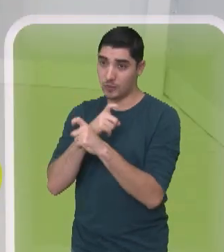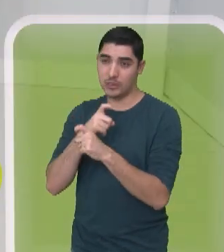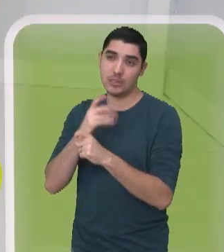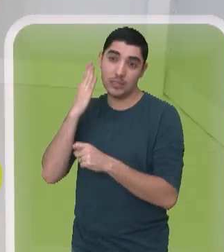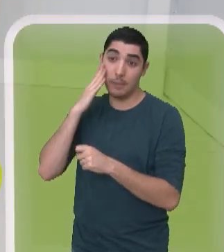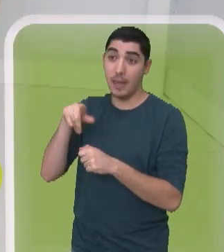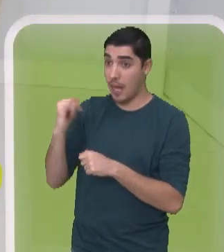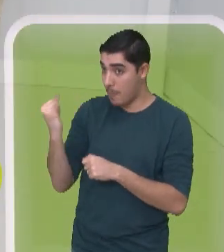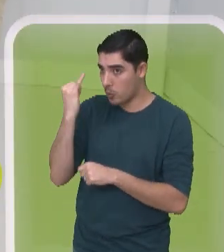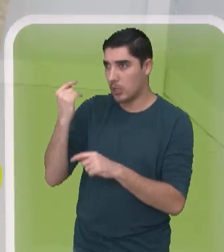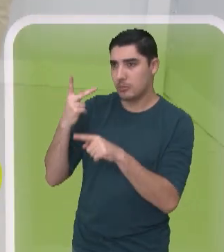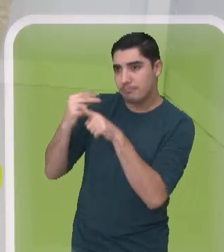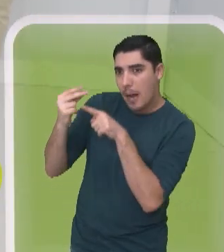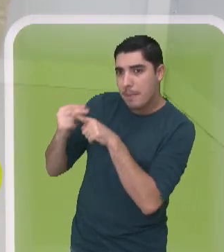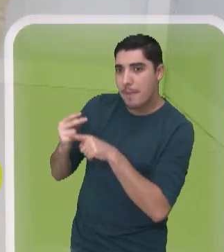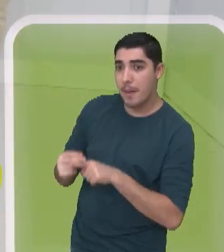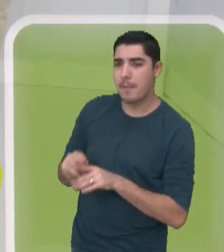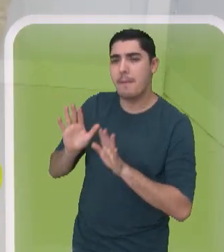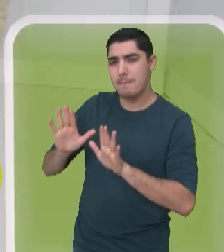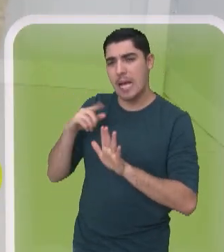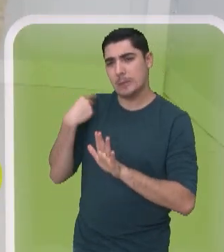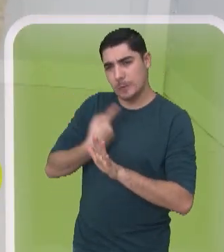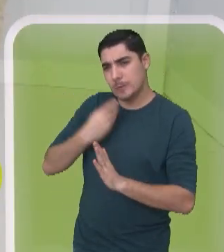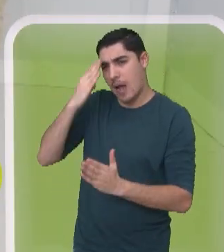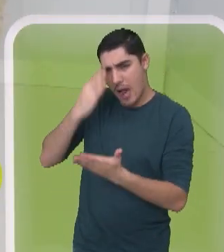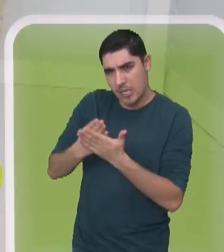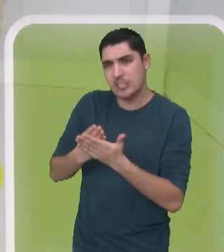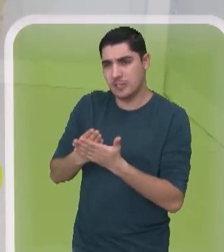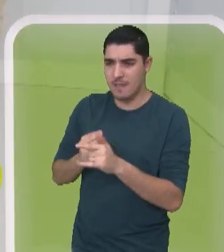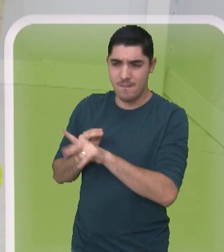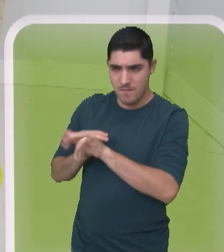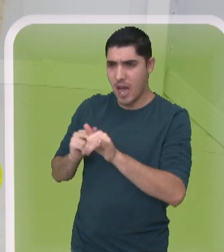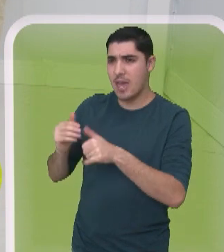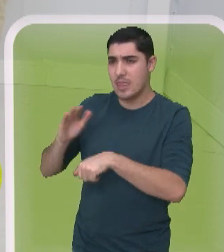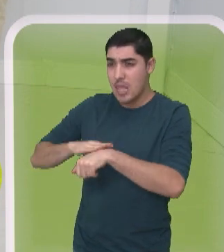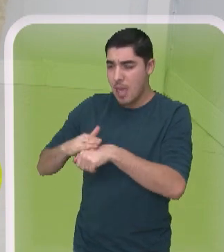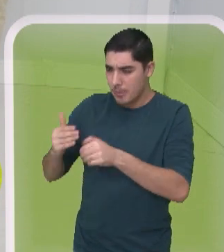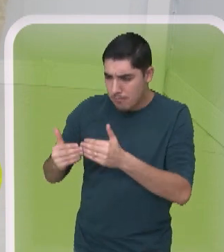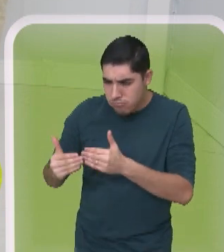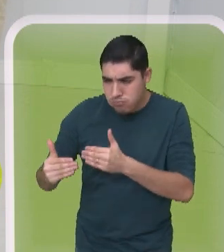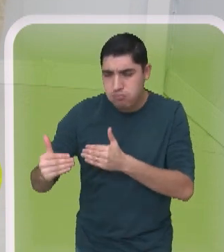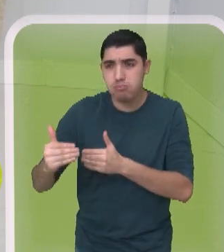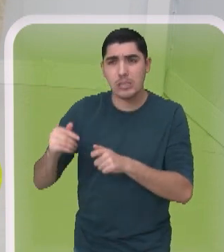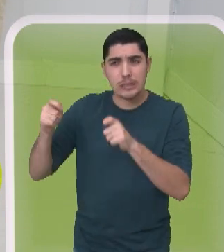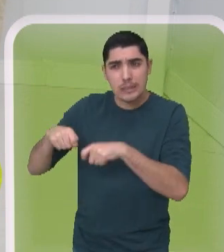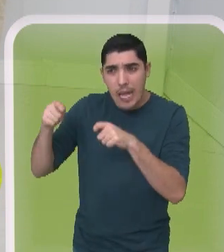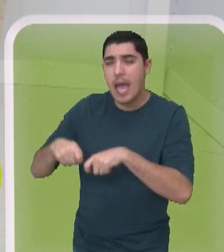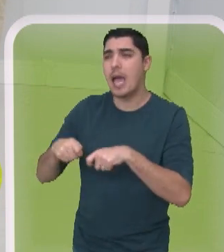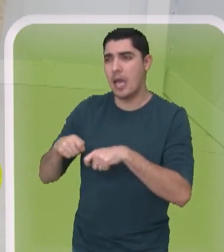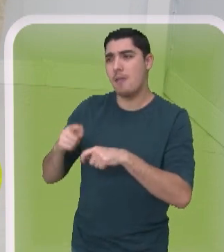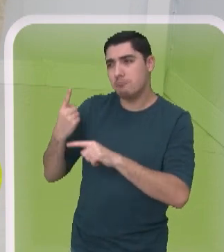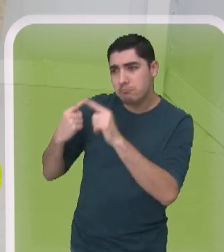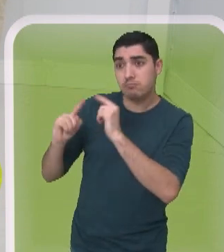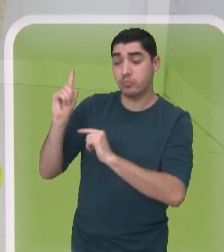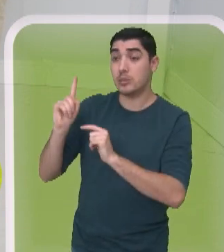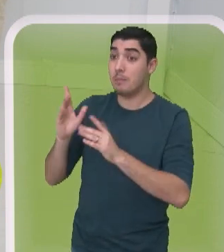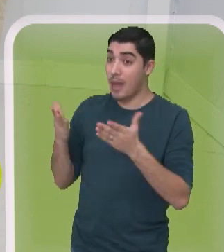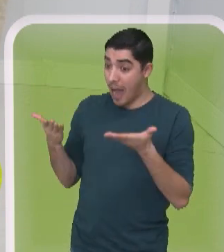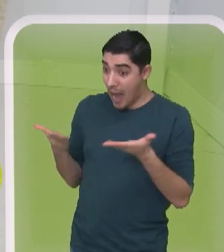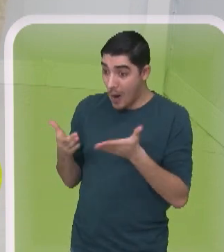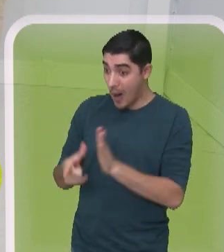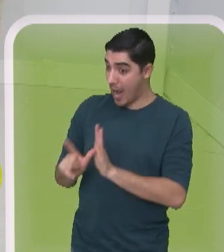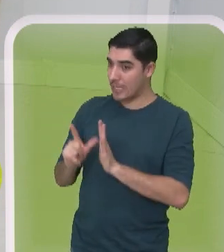muito, né? Mas a gente está confiante que é um trabalho aí de longo prazo pela frente, mas que a gente quer, já desde o começo, ter um time